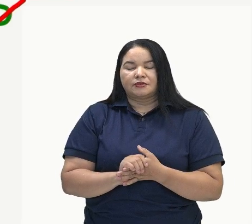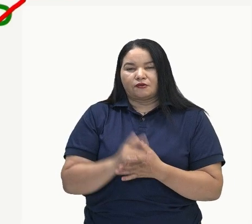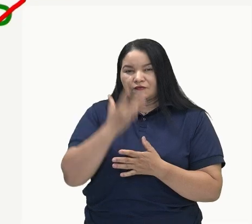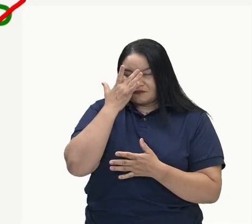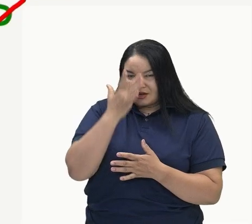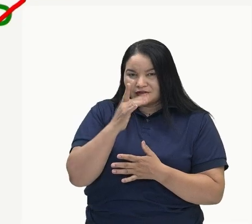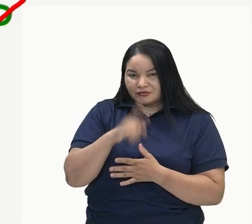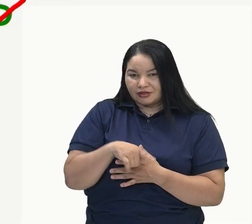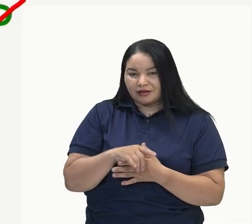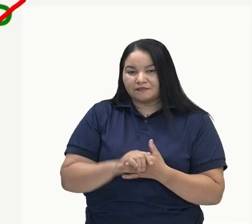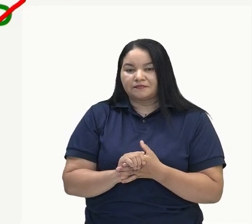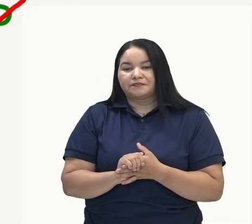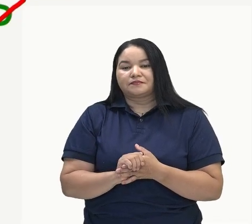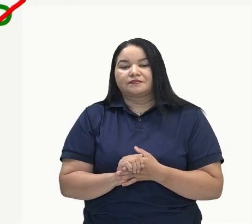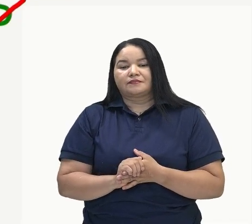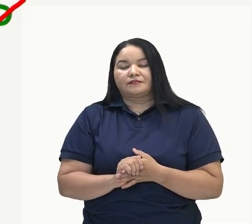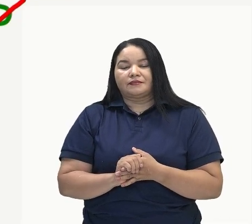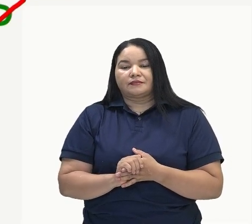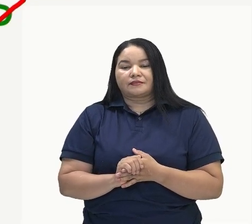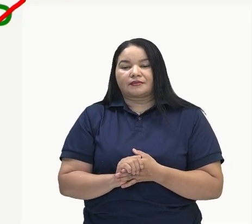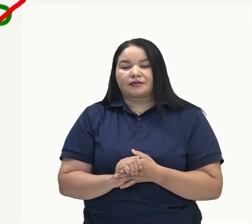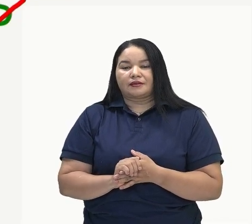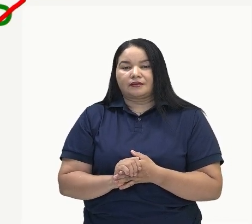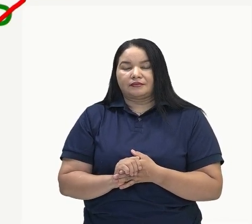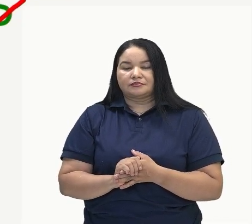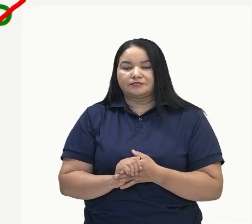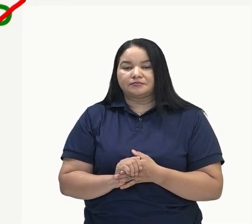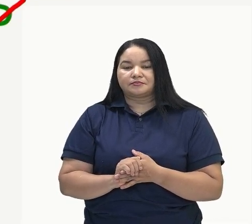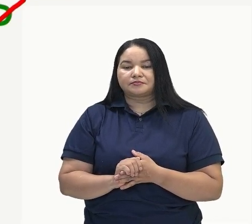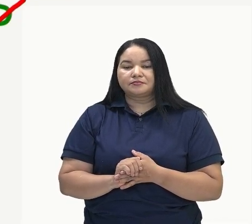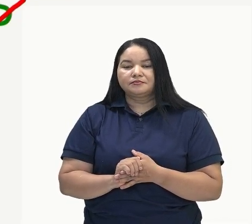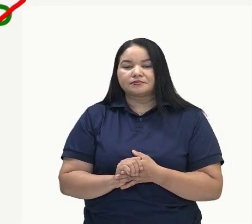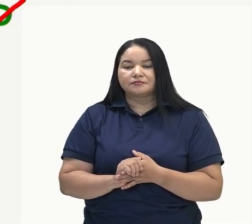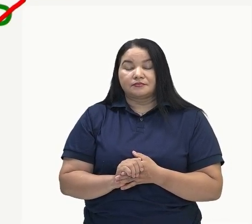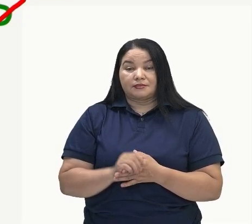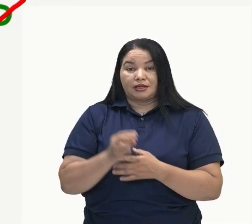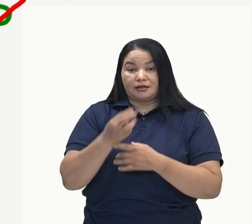eu fazer 36 vezes 4, não é? Porque